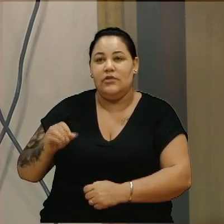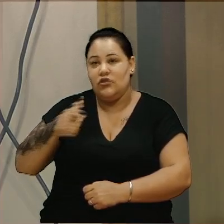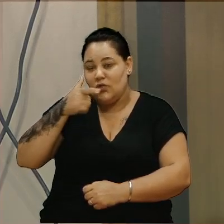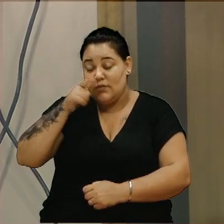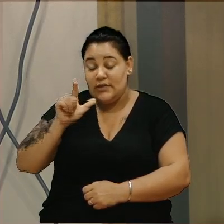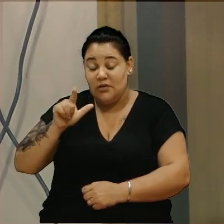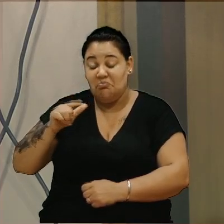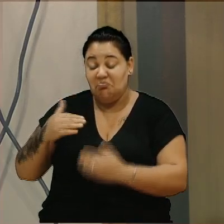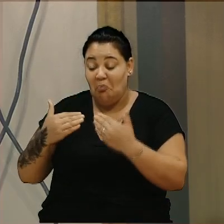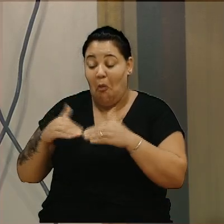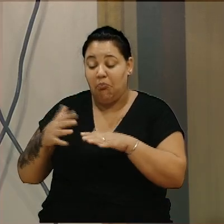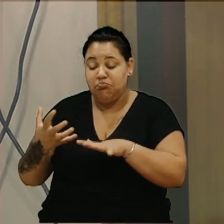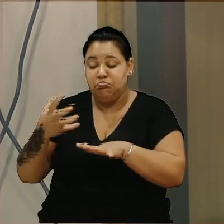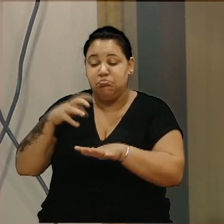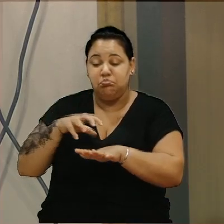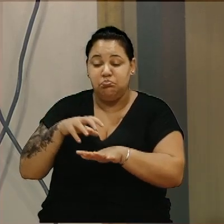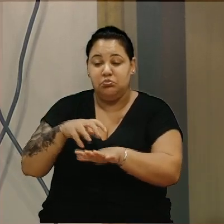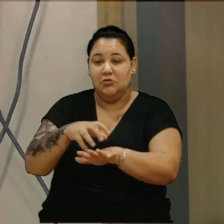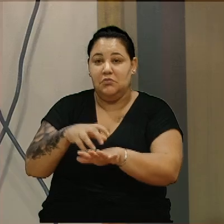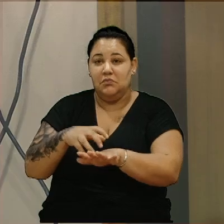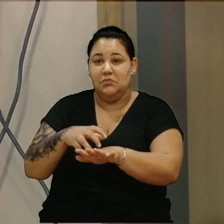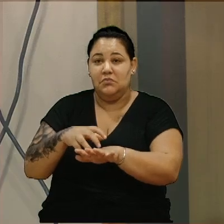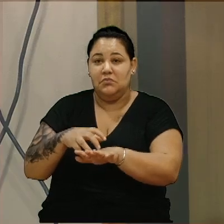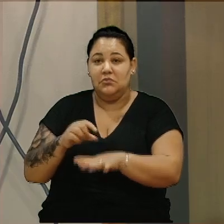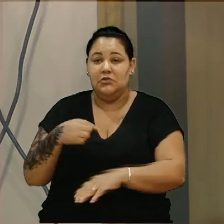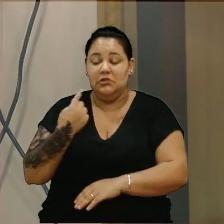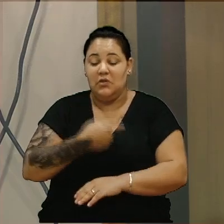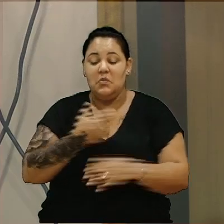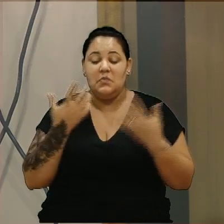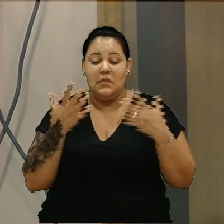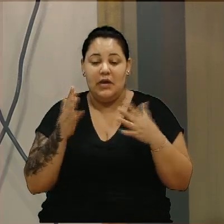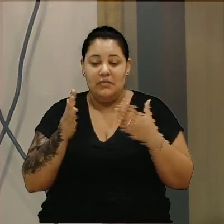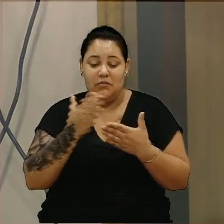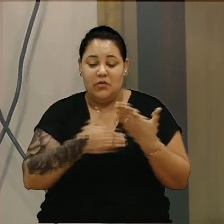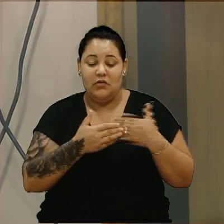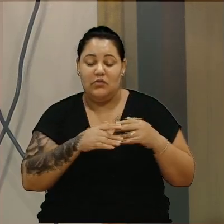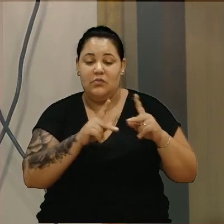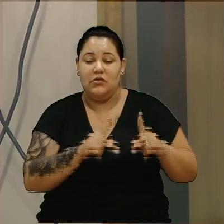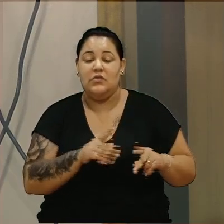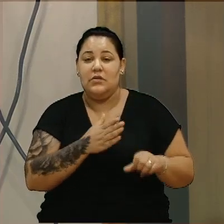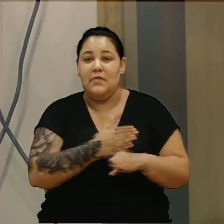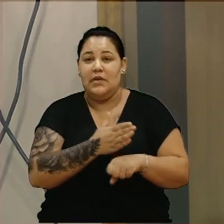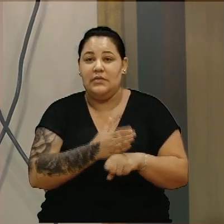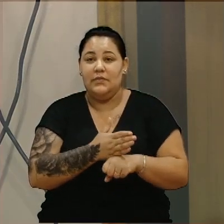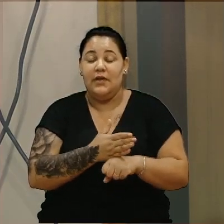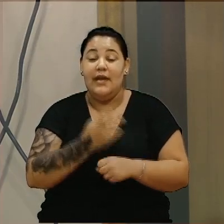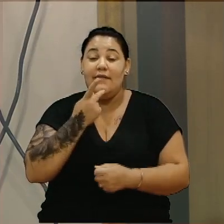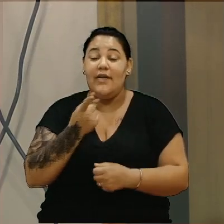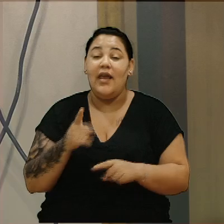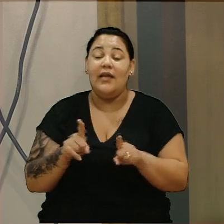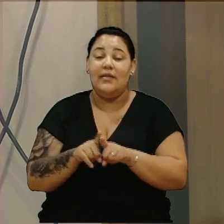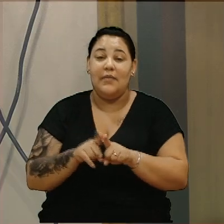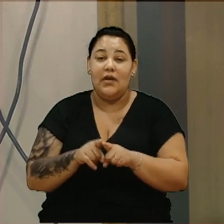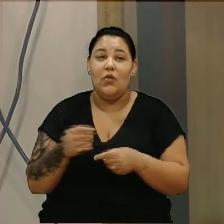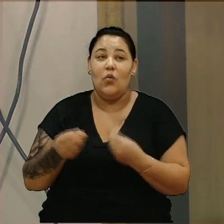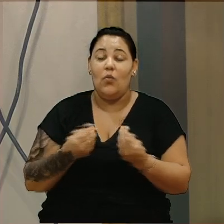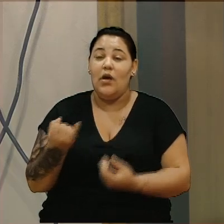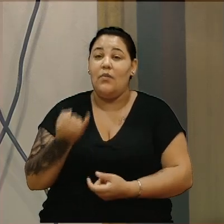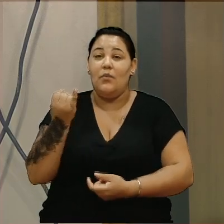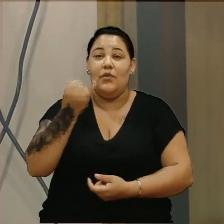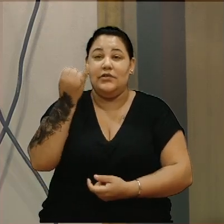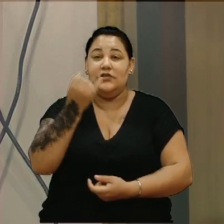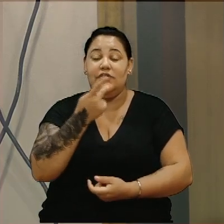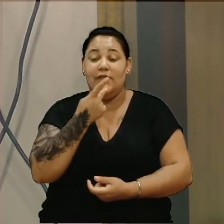donativos. Então, dá os parabéns para todos os envolvidos, né? E falar também da importância, quando se